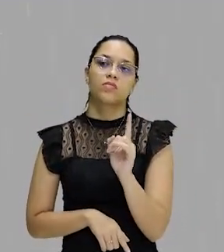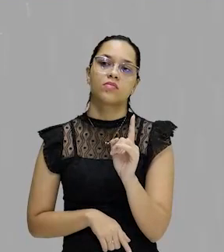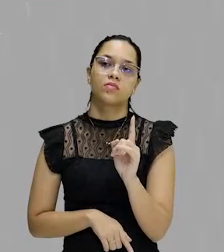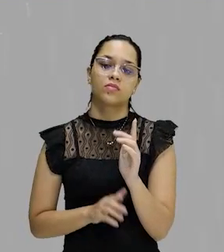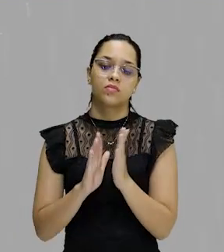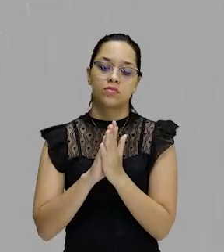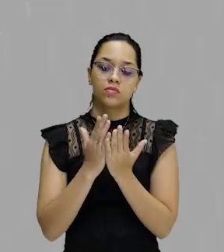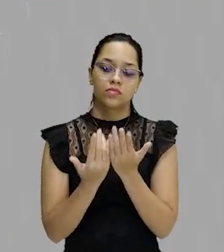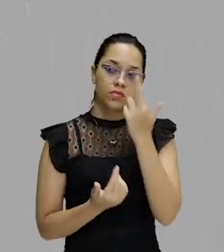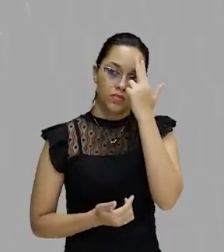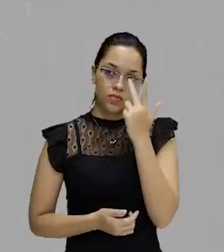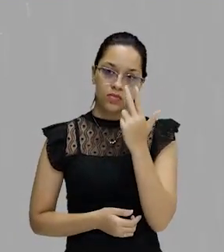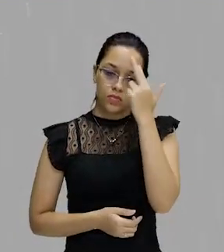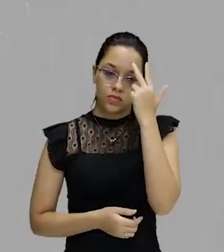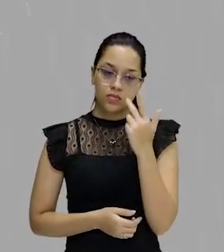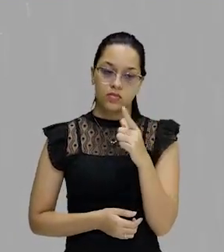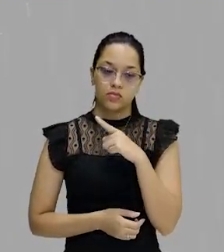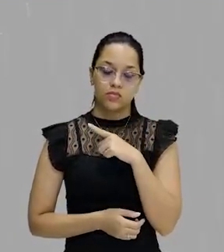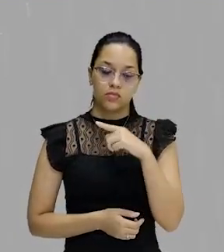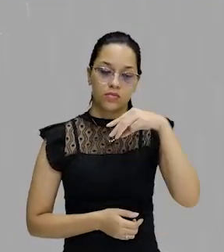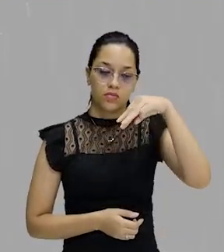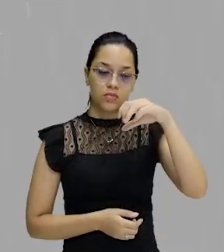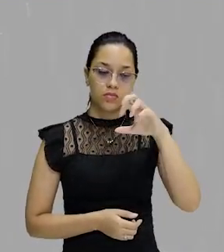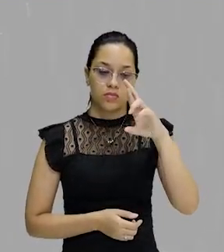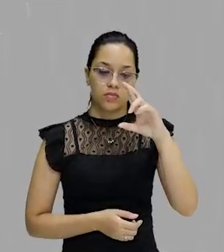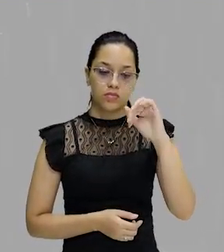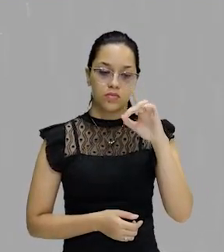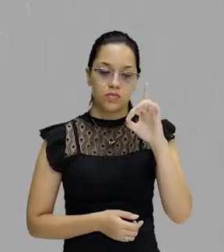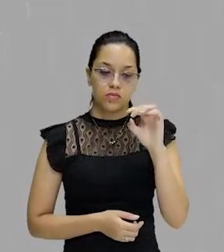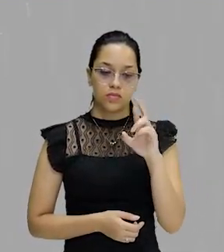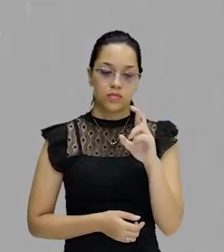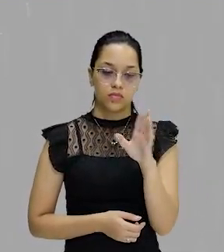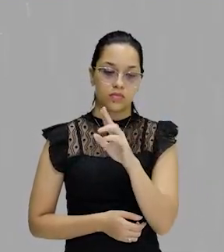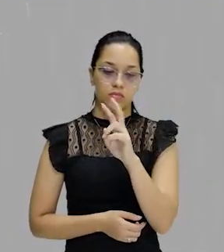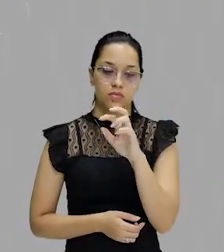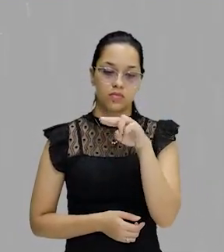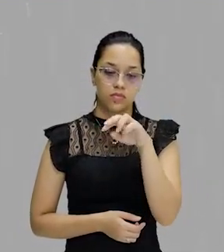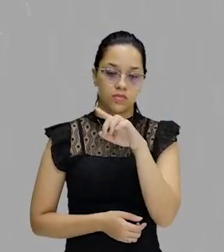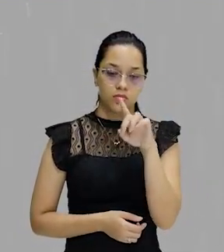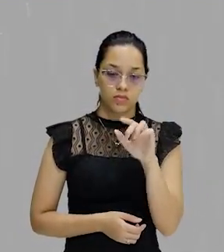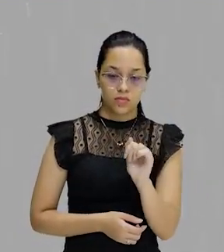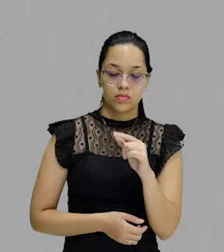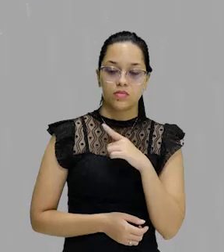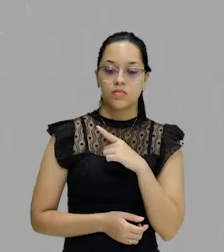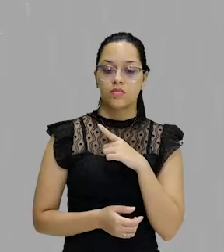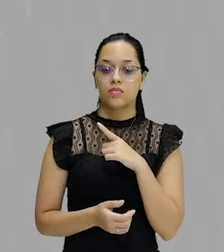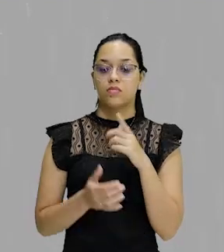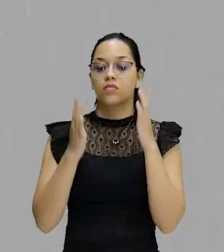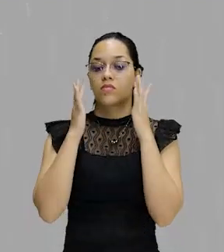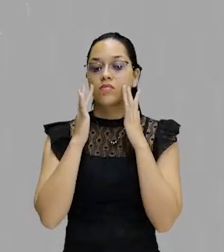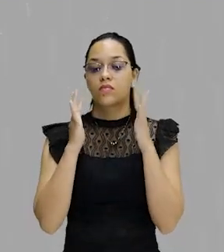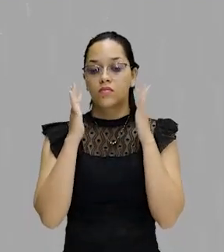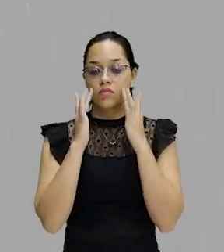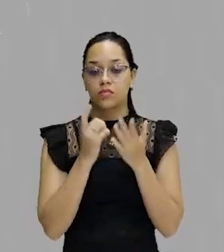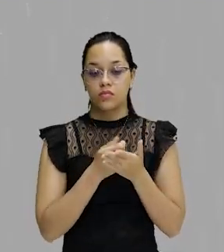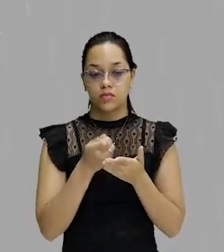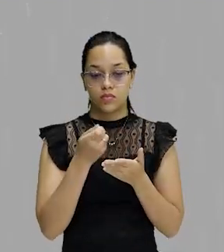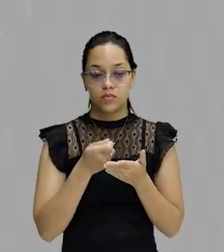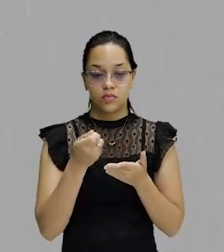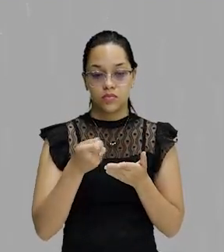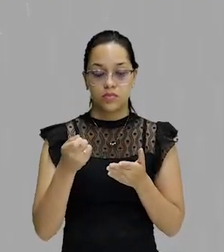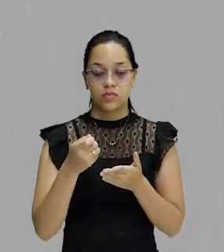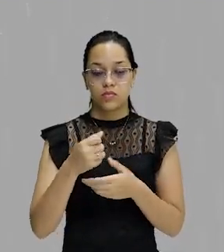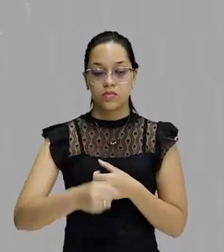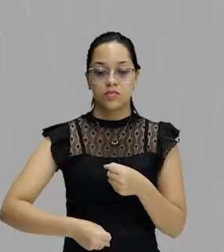nos livros de história, que é justamente o Mercador de Veneza. Uma obra, que é uma peça de teatro, onde Shakespeare teria